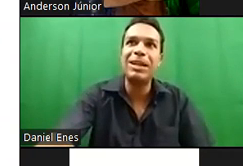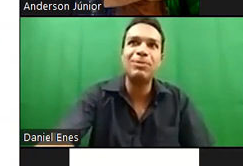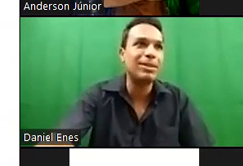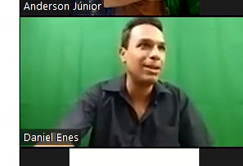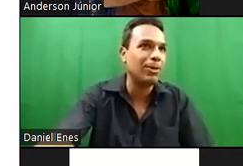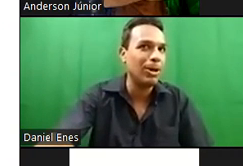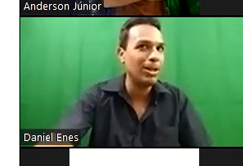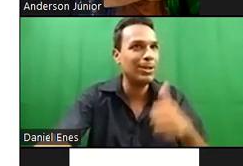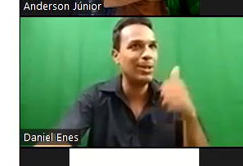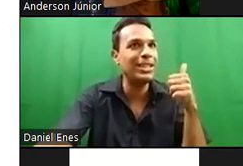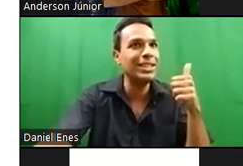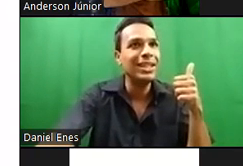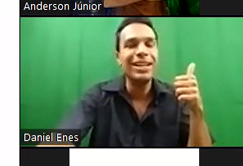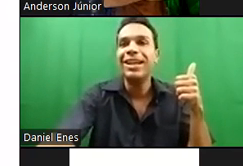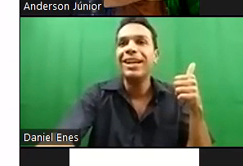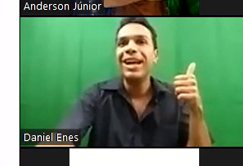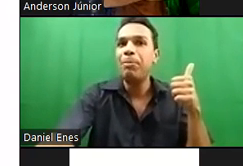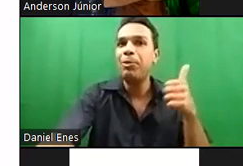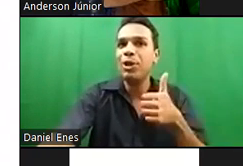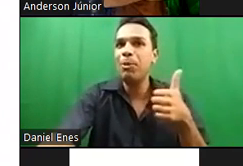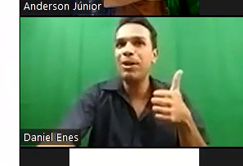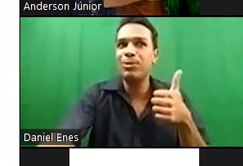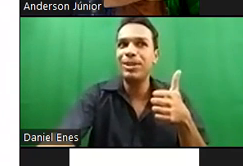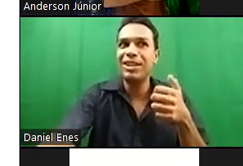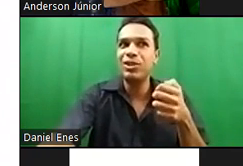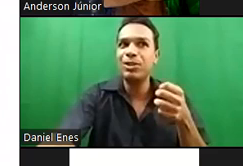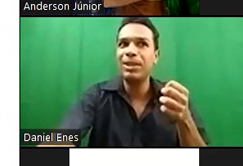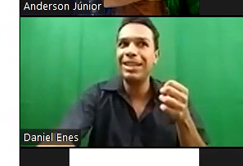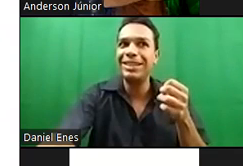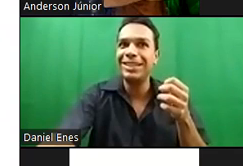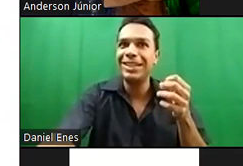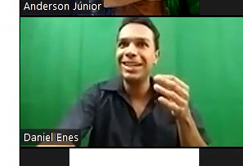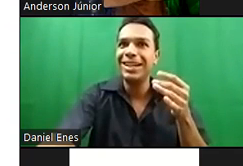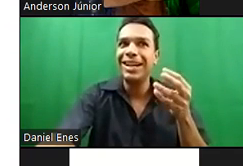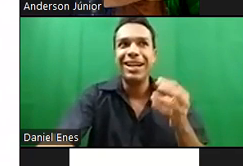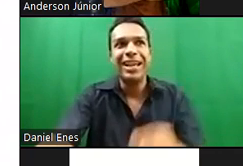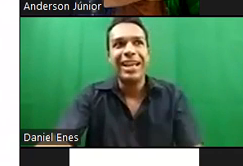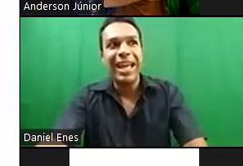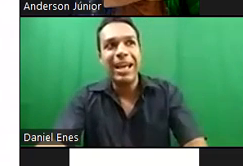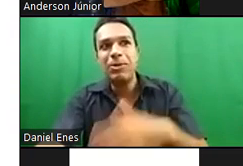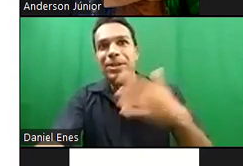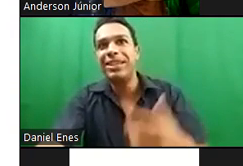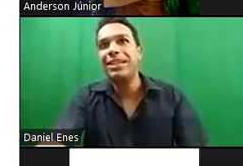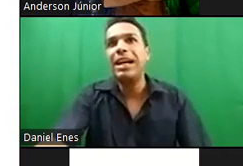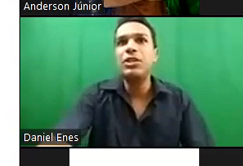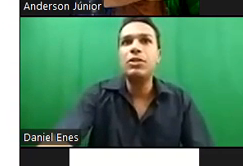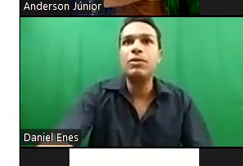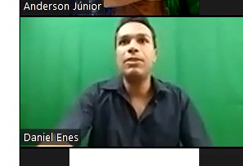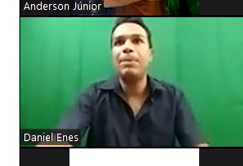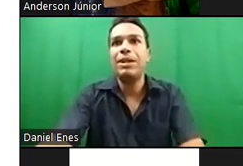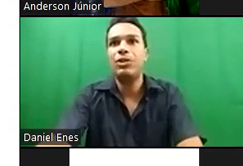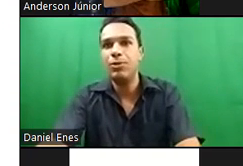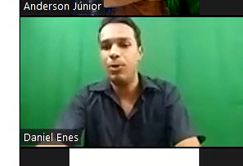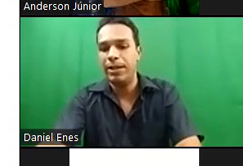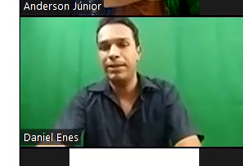ela é uma língua, então? Olha que eu li. Só por causa do que está escrito na lei? É o que a gente vai